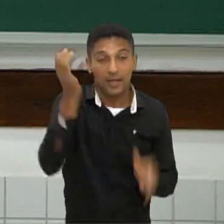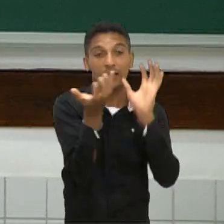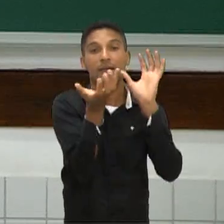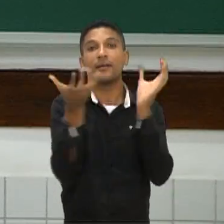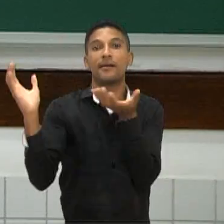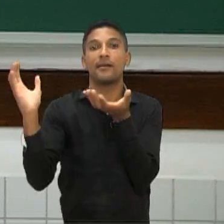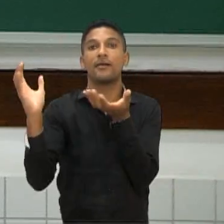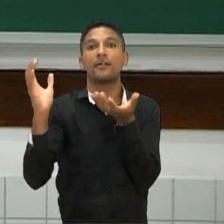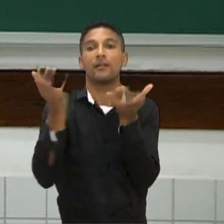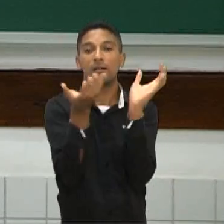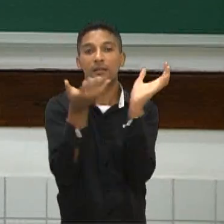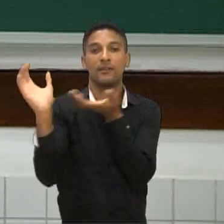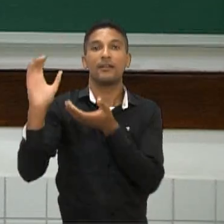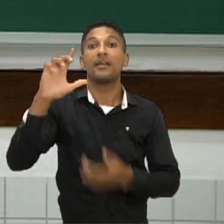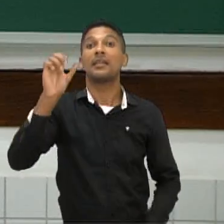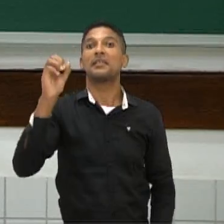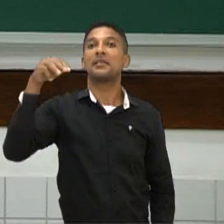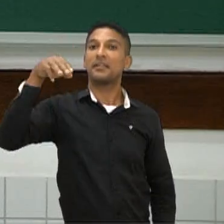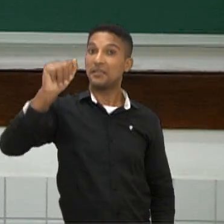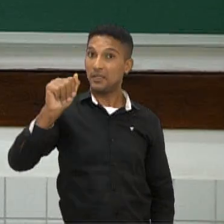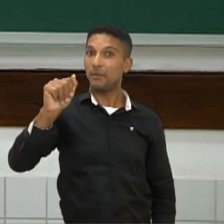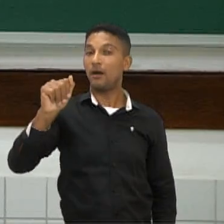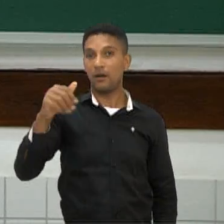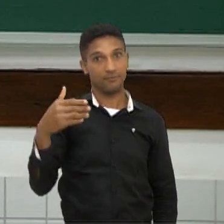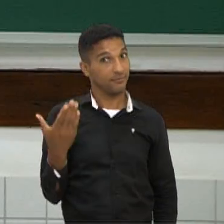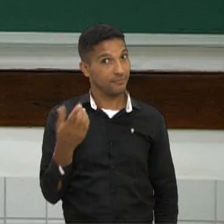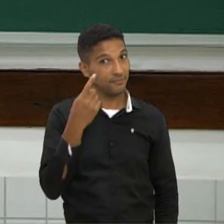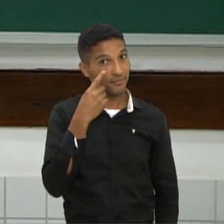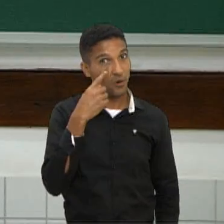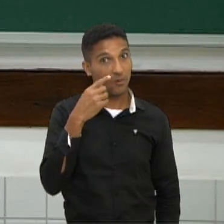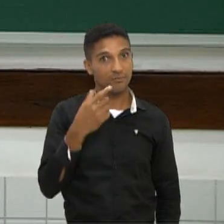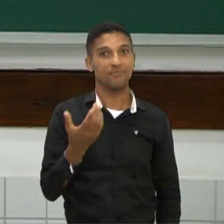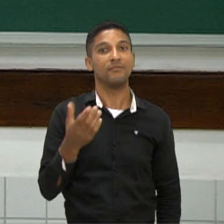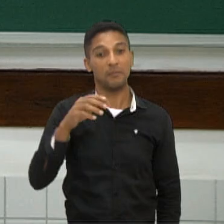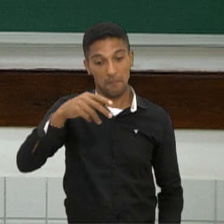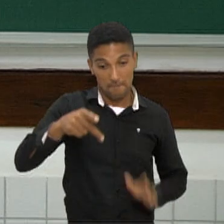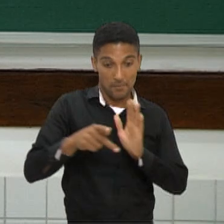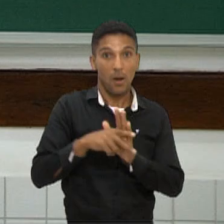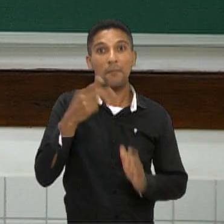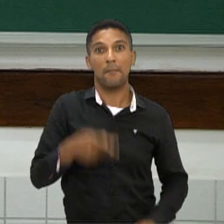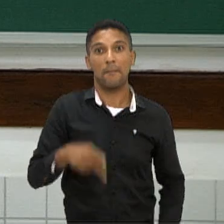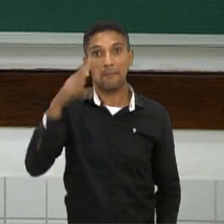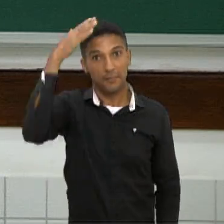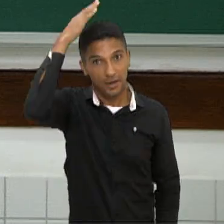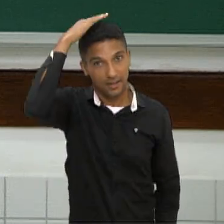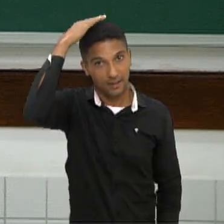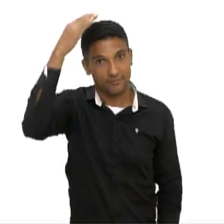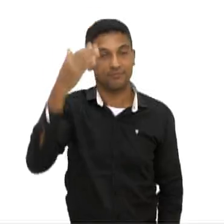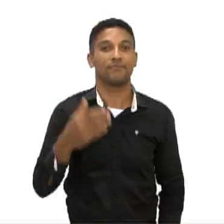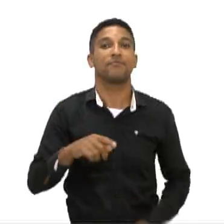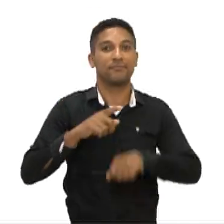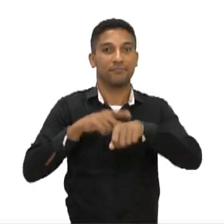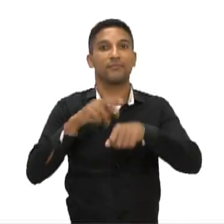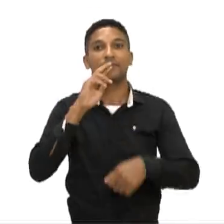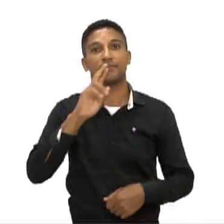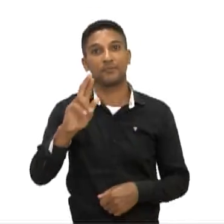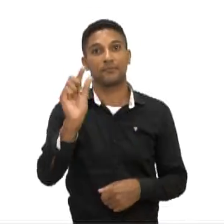Paraná? Eu falei aí para vocês em quase todos os slides. Tempinho para a resposta e eu já volto.